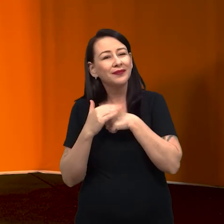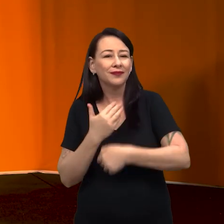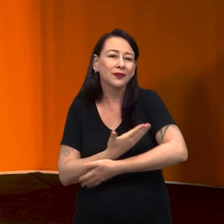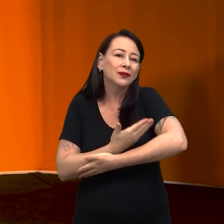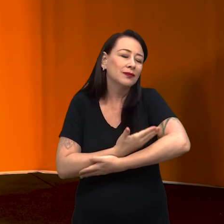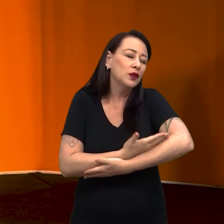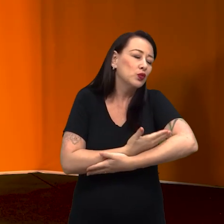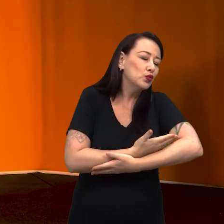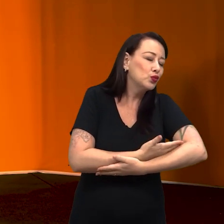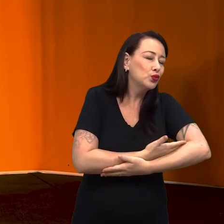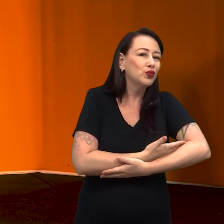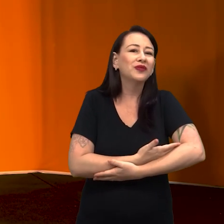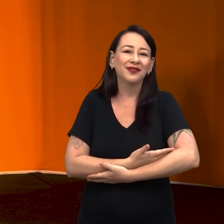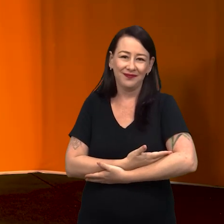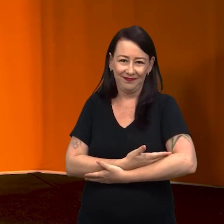acalantos.